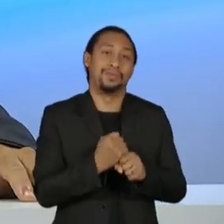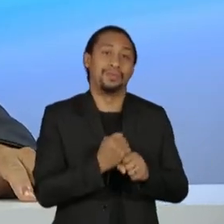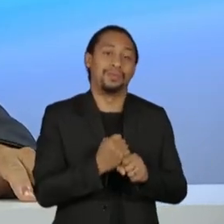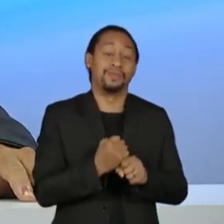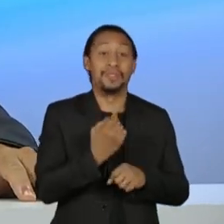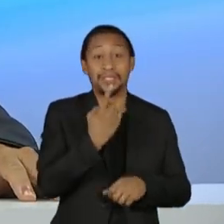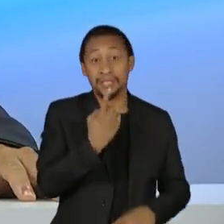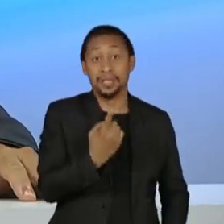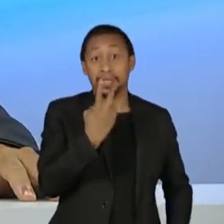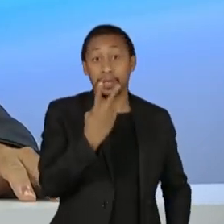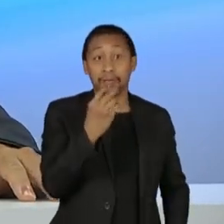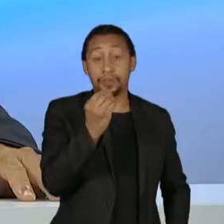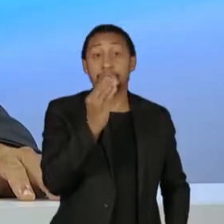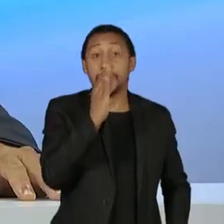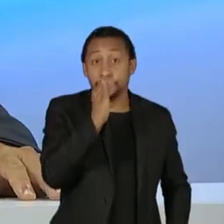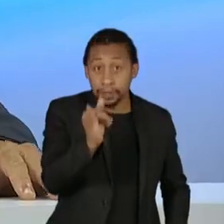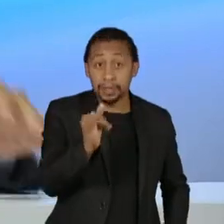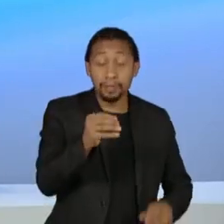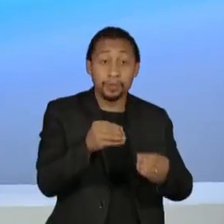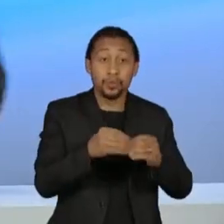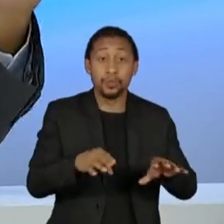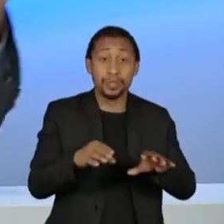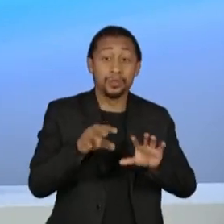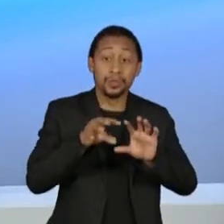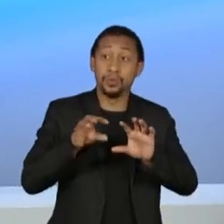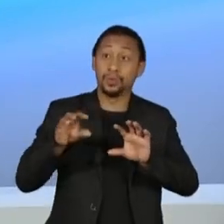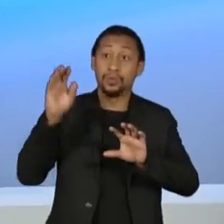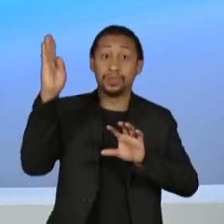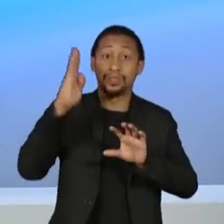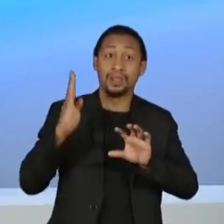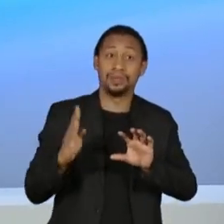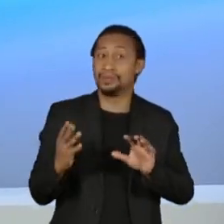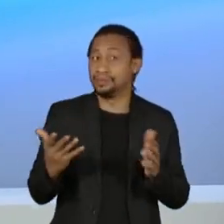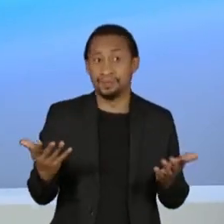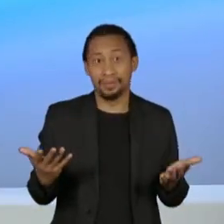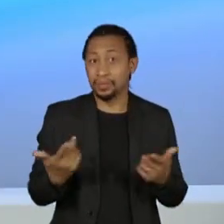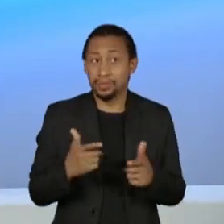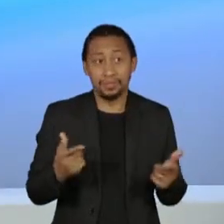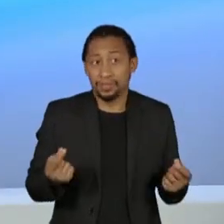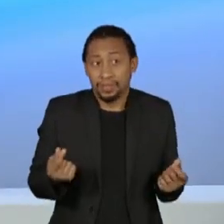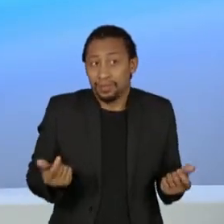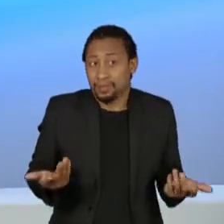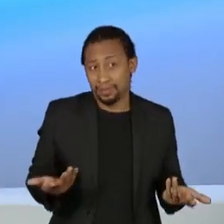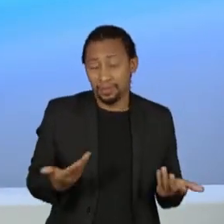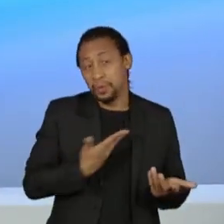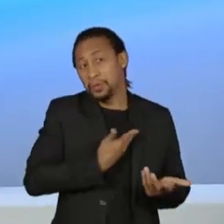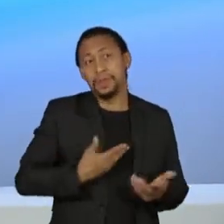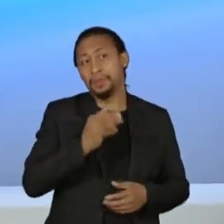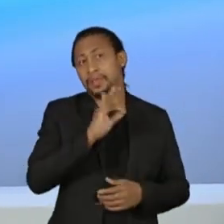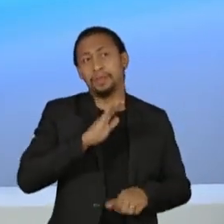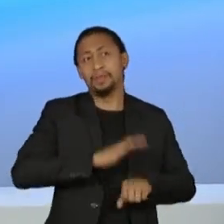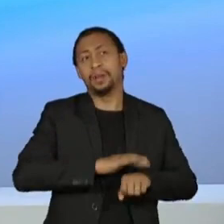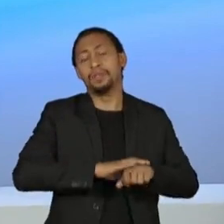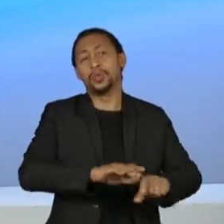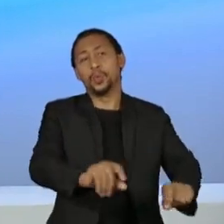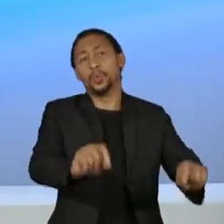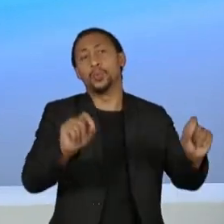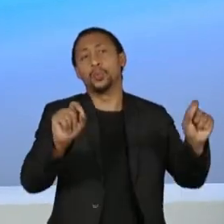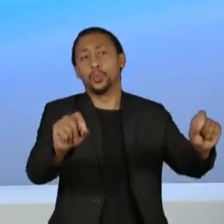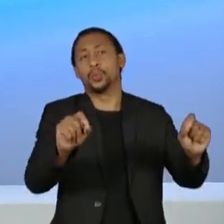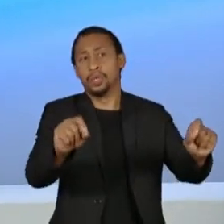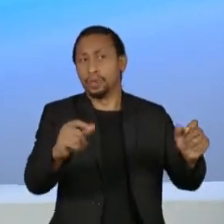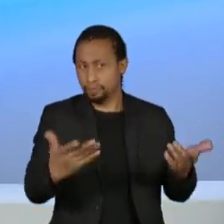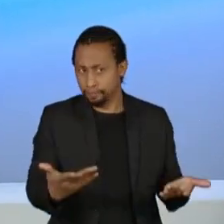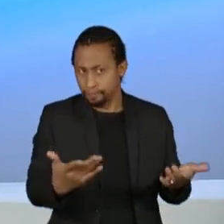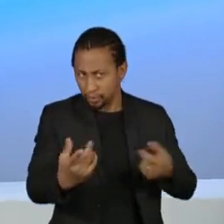absolutamente quebrados, todos os estados quebrados. O governo federal vai fazer o que a partir do ano que vem? Ele vai retomar